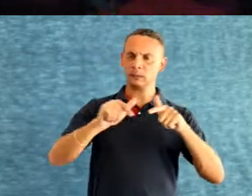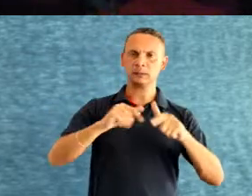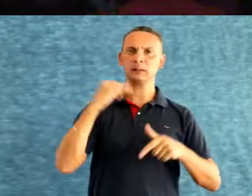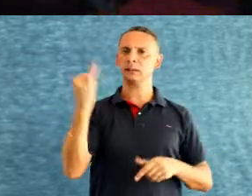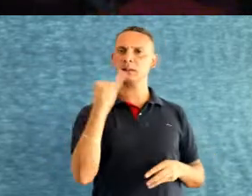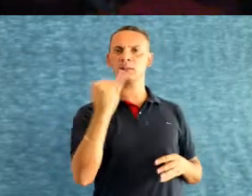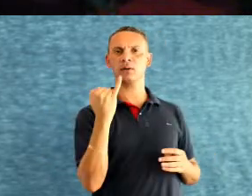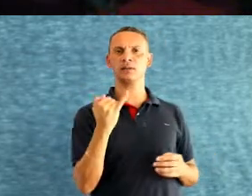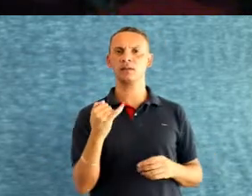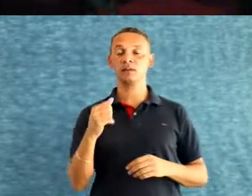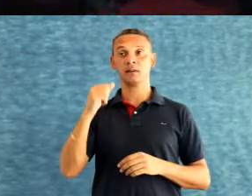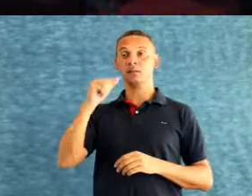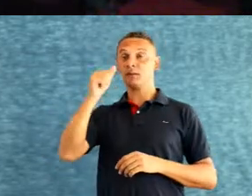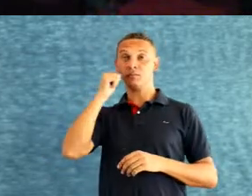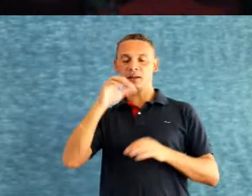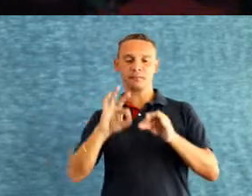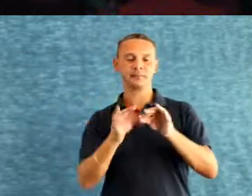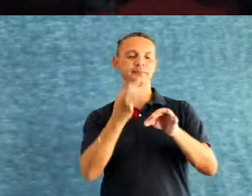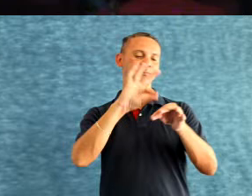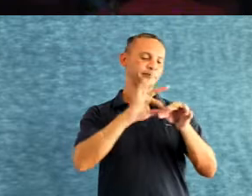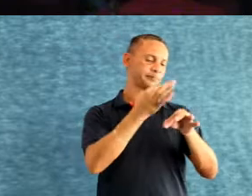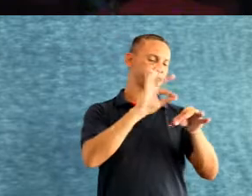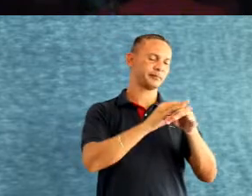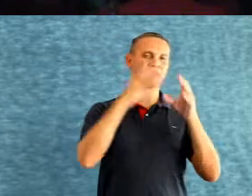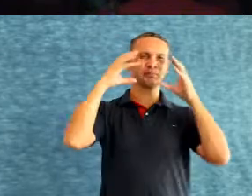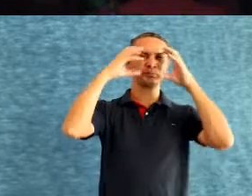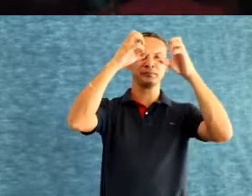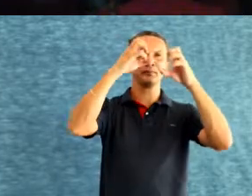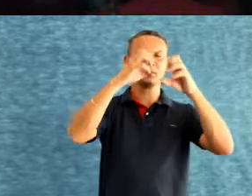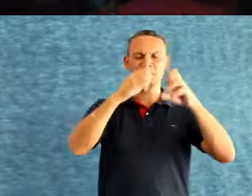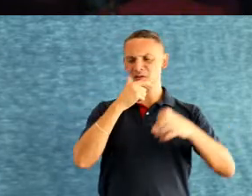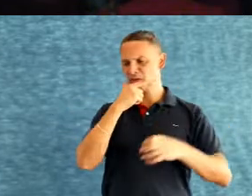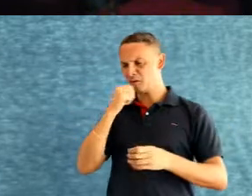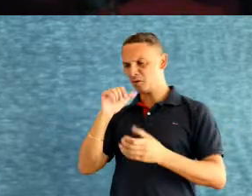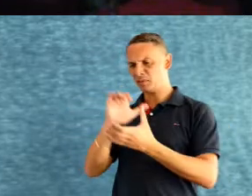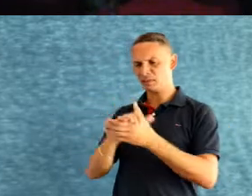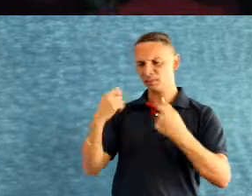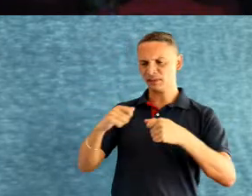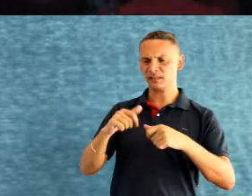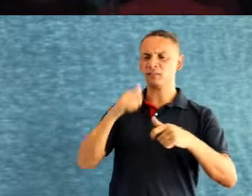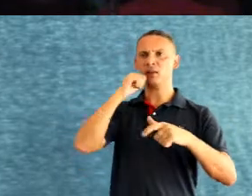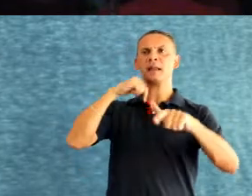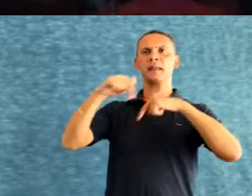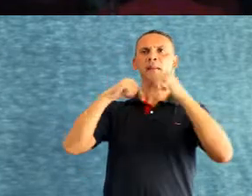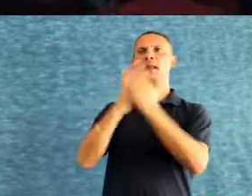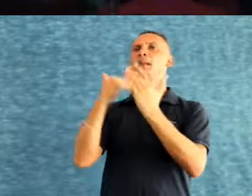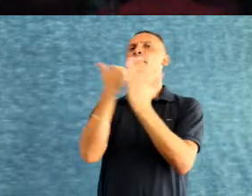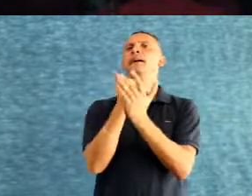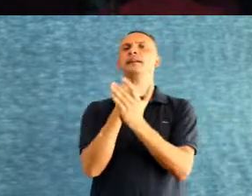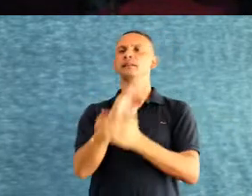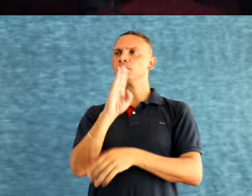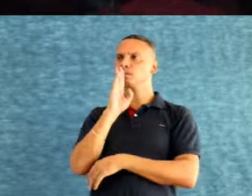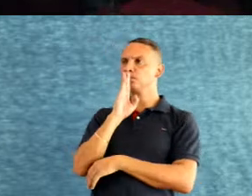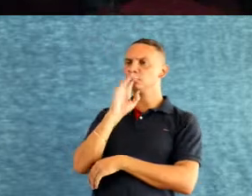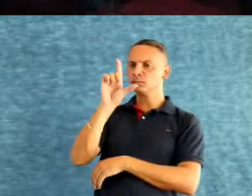agulha ficaram no escuro. Os maridos precisam de mulher que trabalhe mais e fale menos. Quer dizer, os